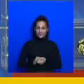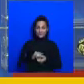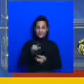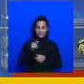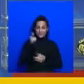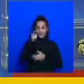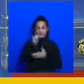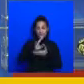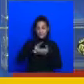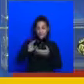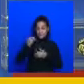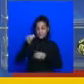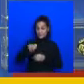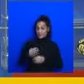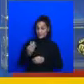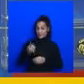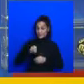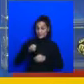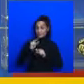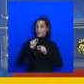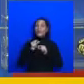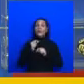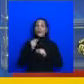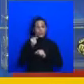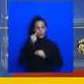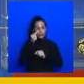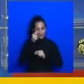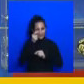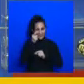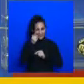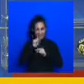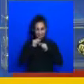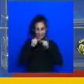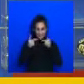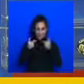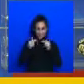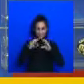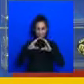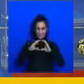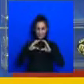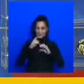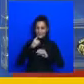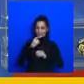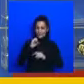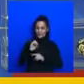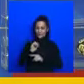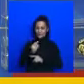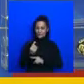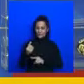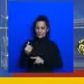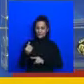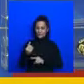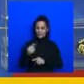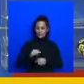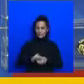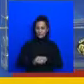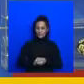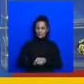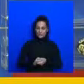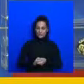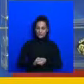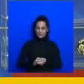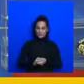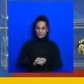Você ganha a partir de 4 acertos. Fique atenta, fique atento e boa sorte. Bola vermelha, 01. Vermelha,